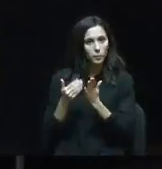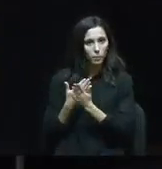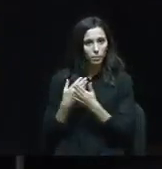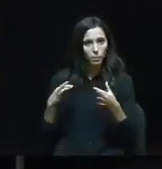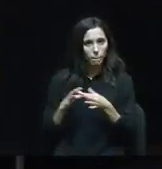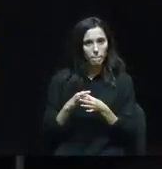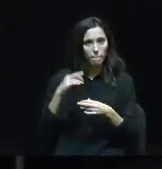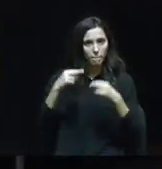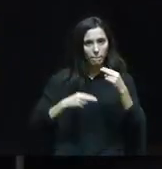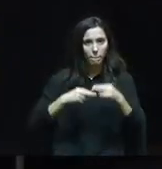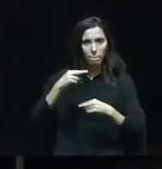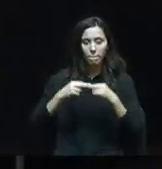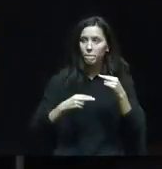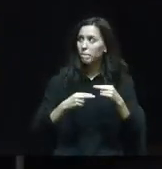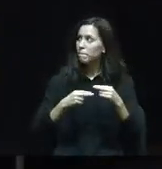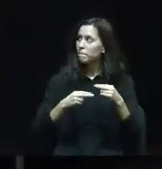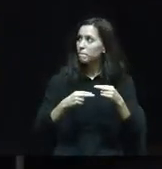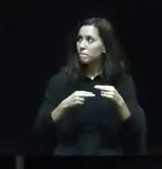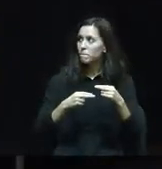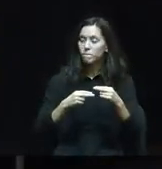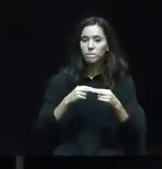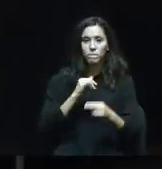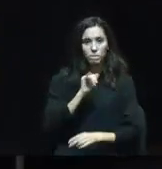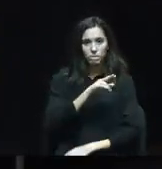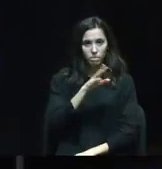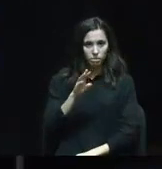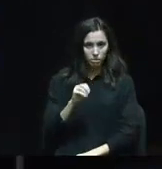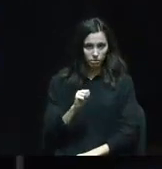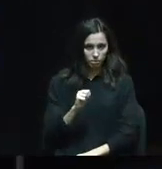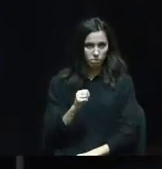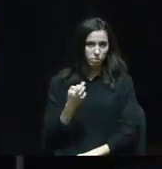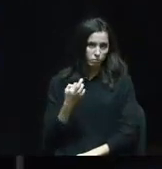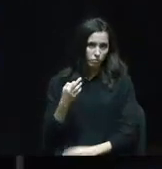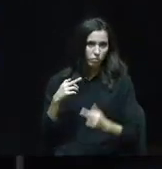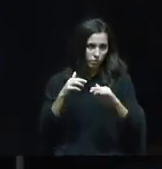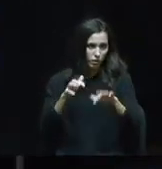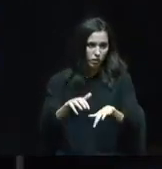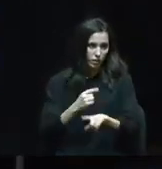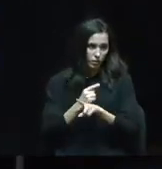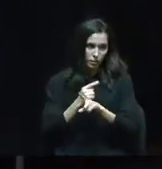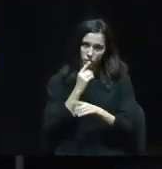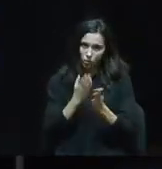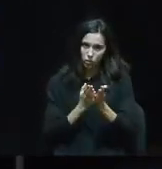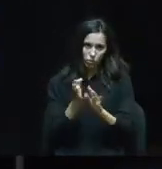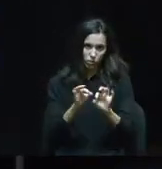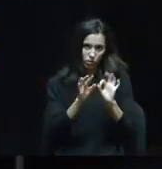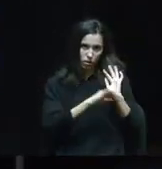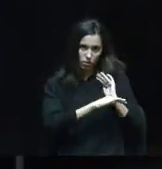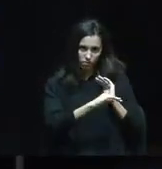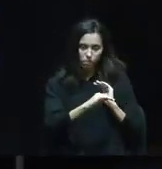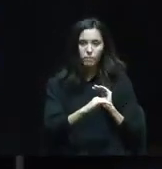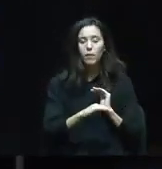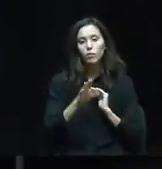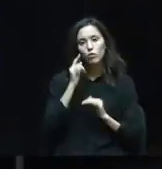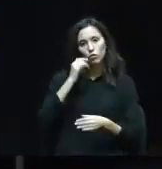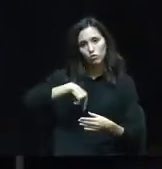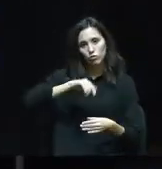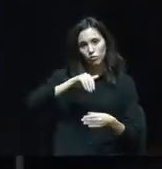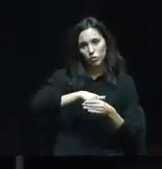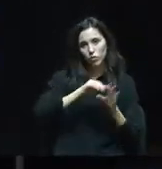domínio fiscal, que ao contrário do IRS o Executivo teve o bom senso de manter o que esteve até agora em vigor,